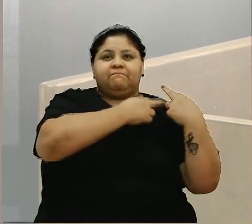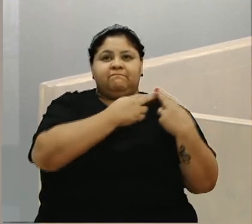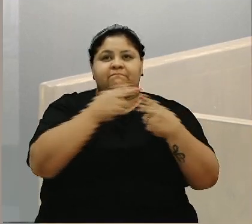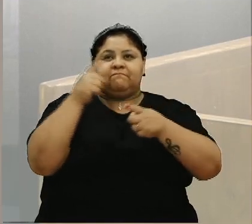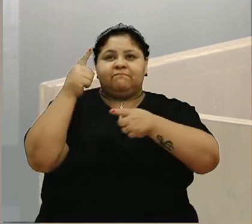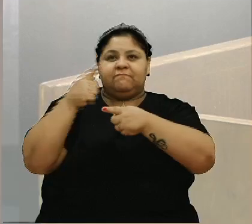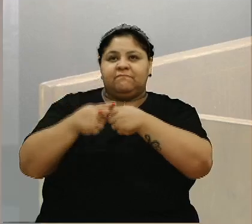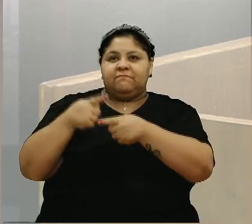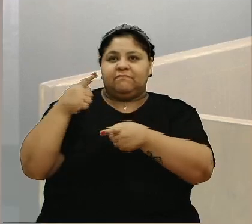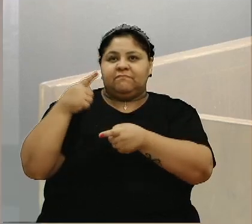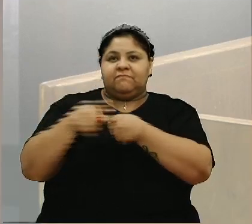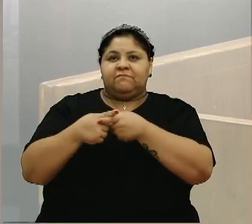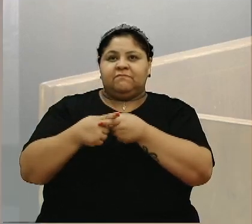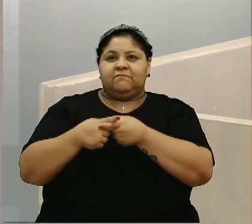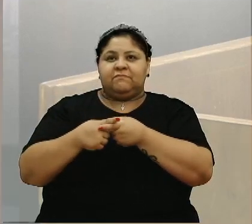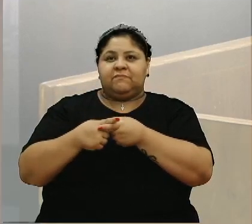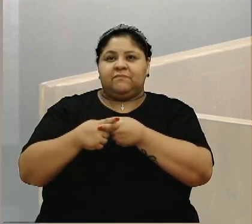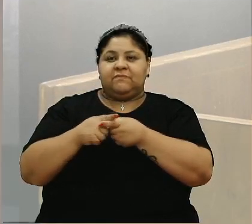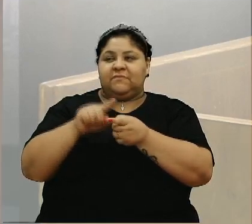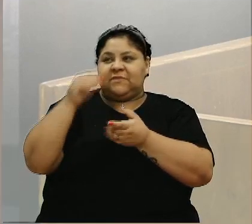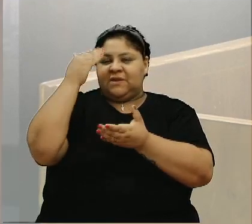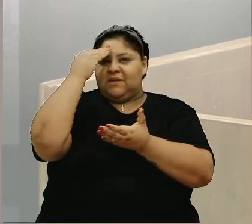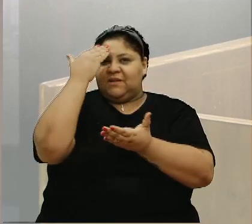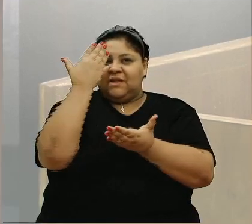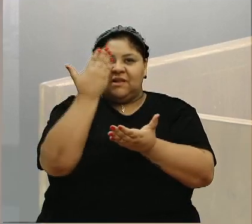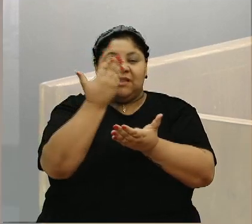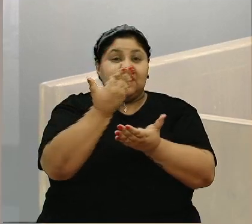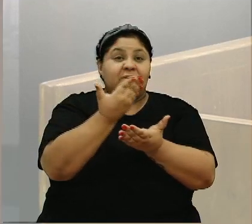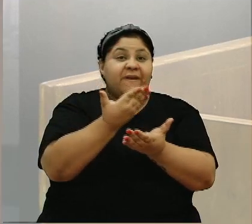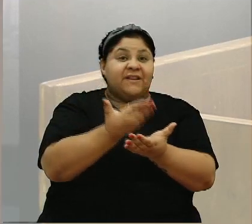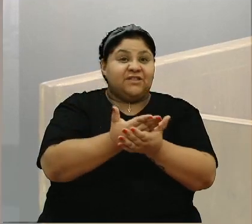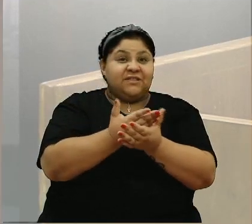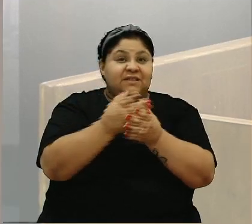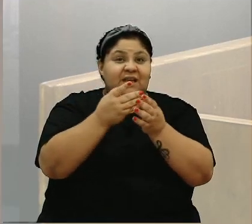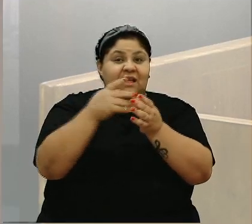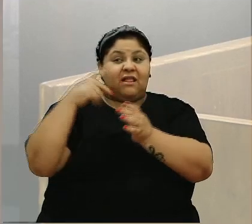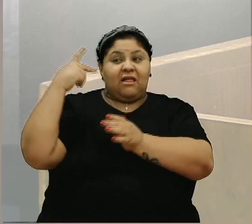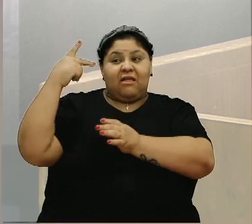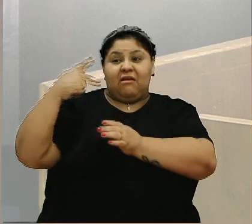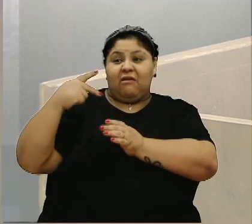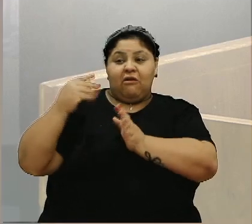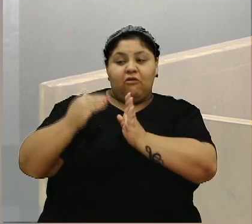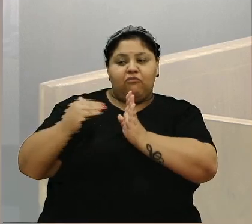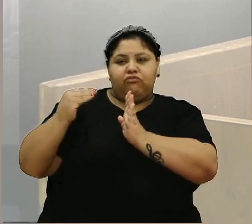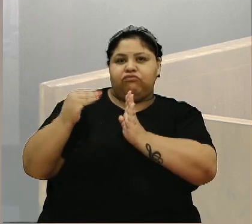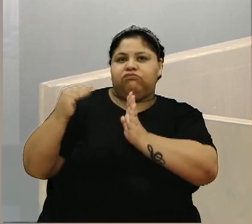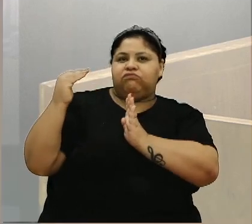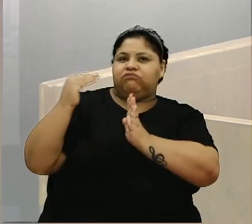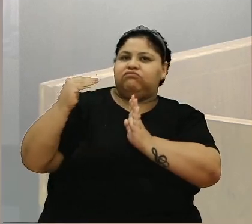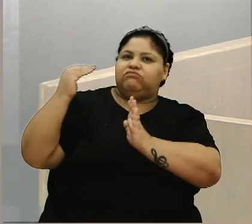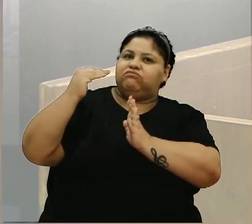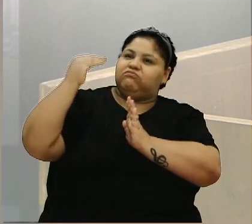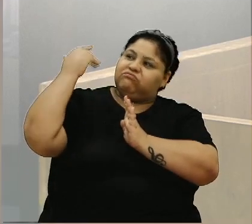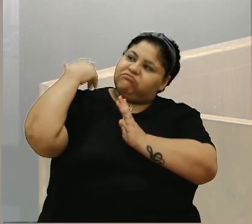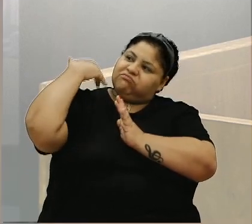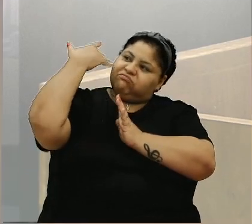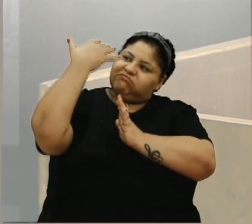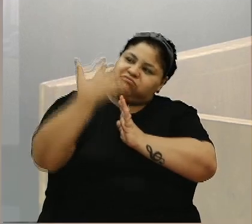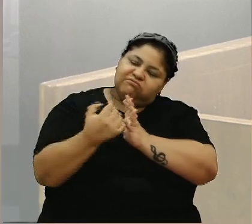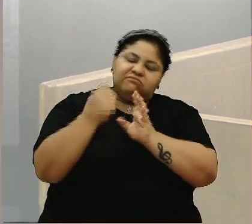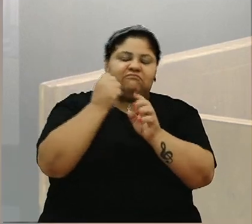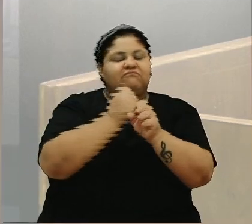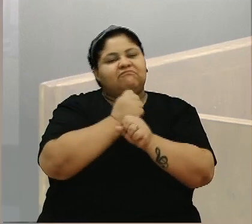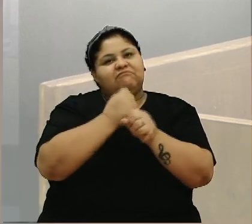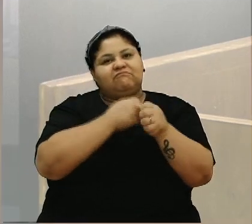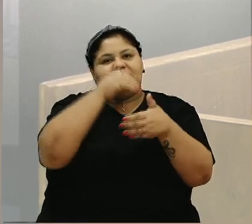porque o descrédito com a classe política, ele vem aumentando ao longo dos anos, ao longo das